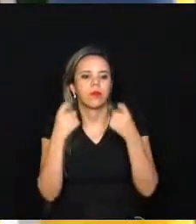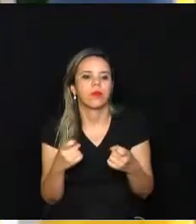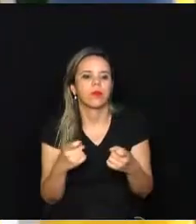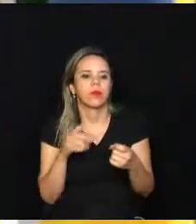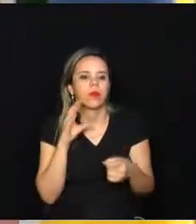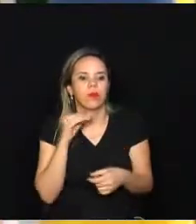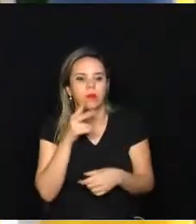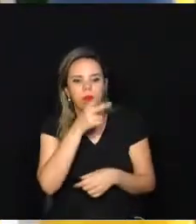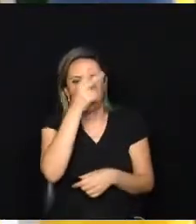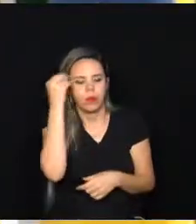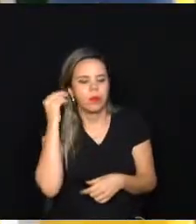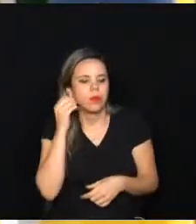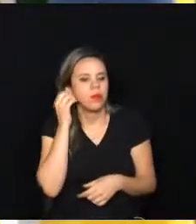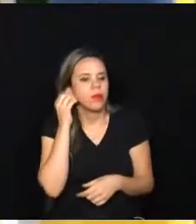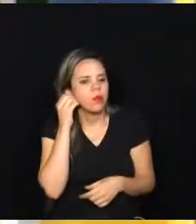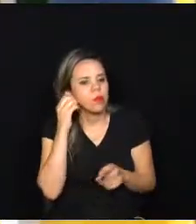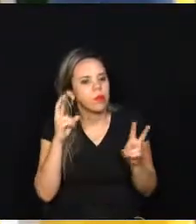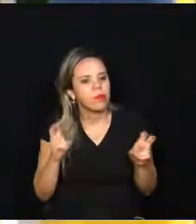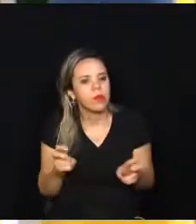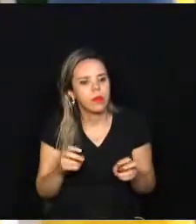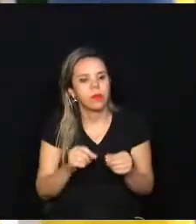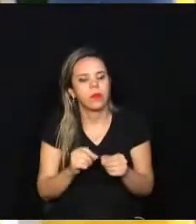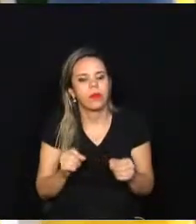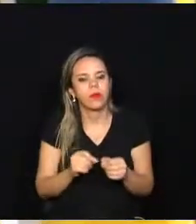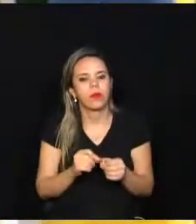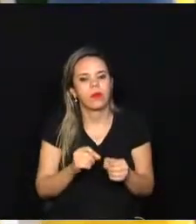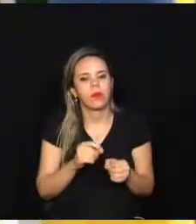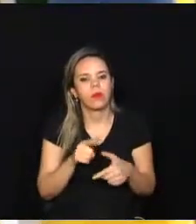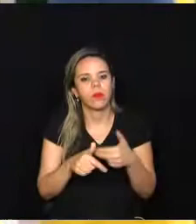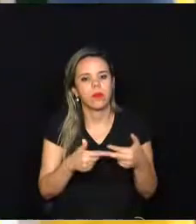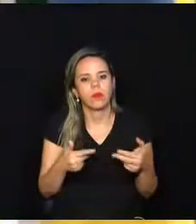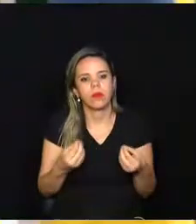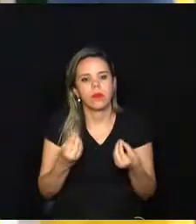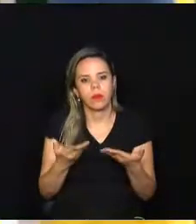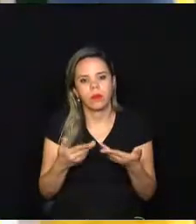servidores públicos, seja em termos do fatiamento dos serviços, a